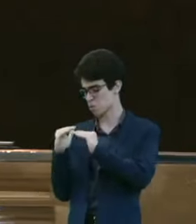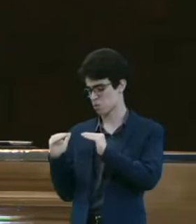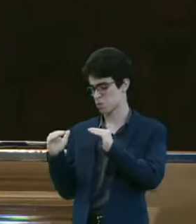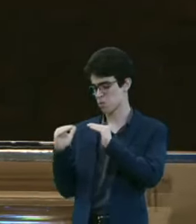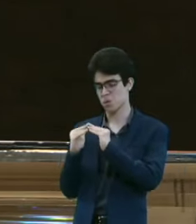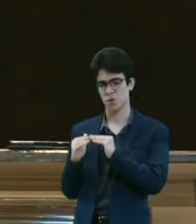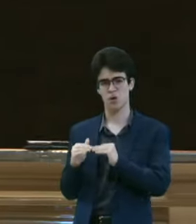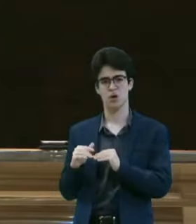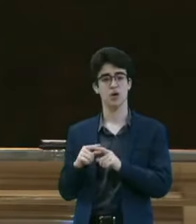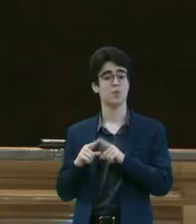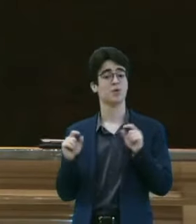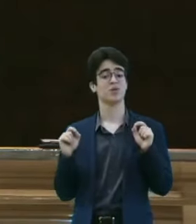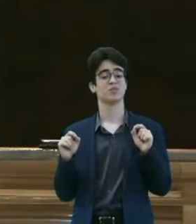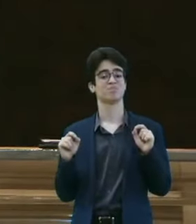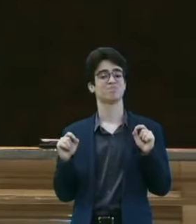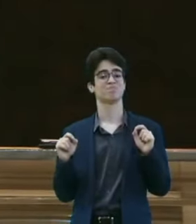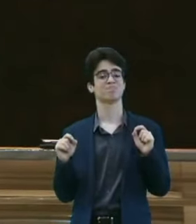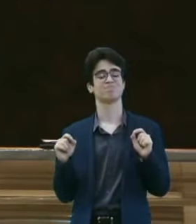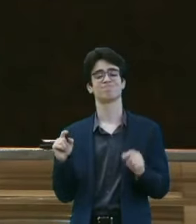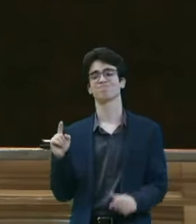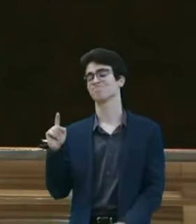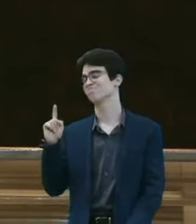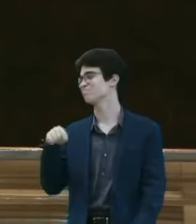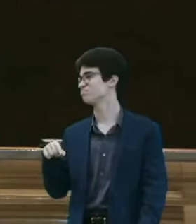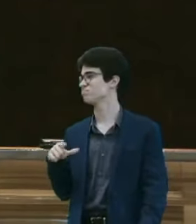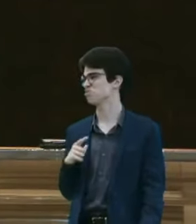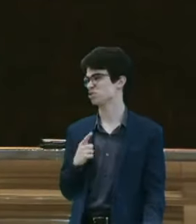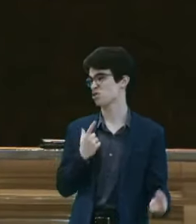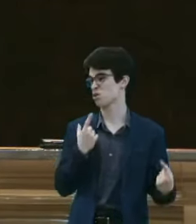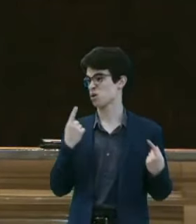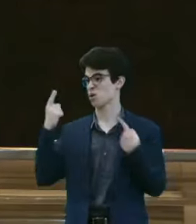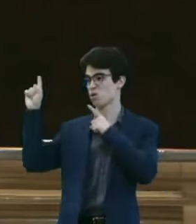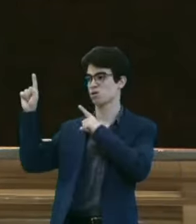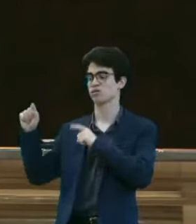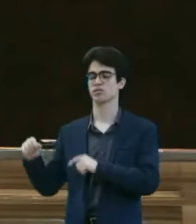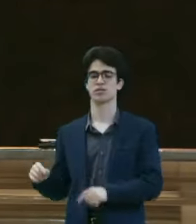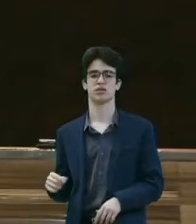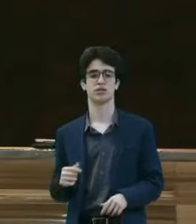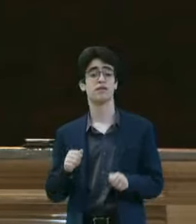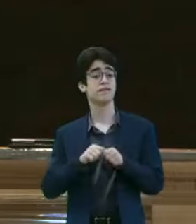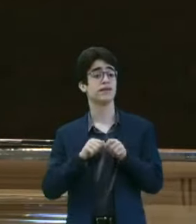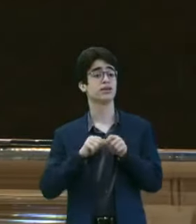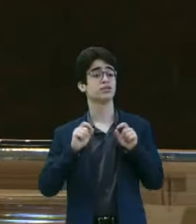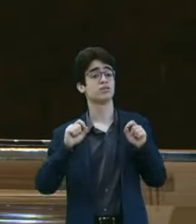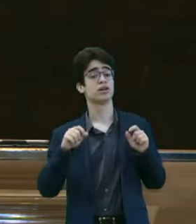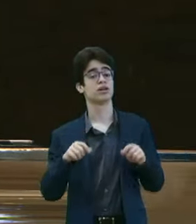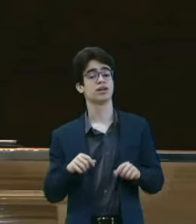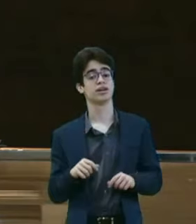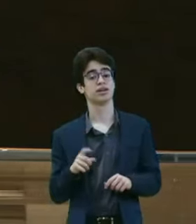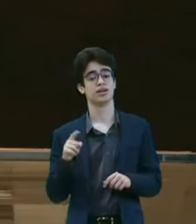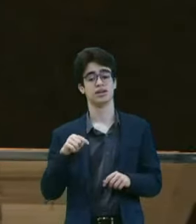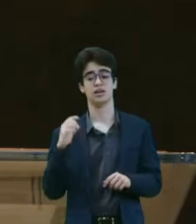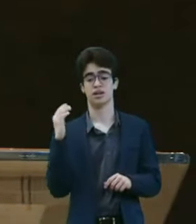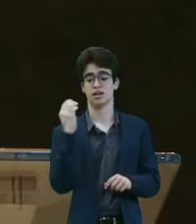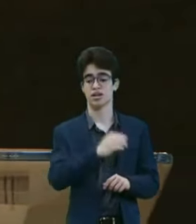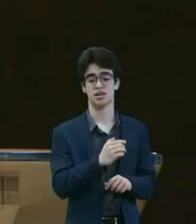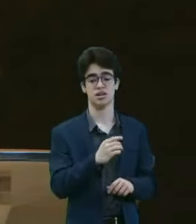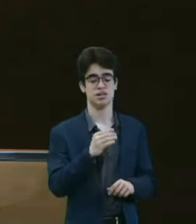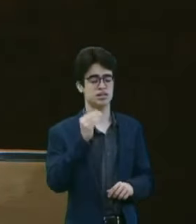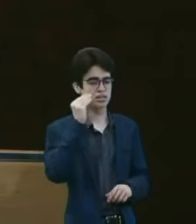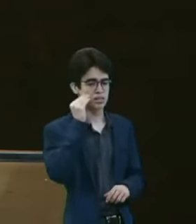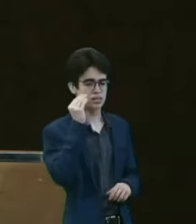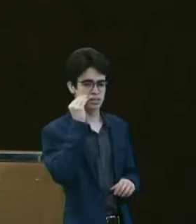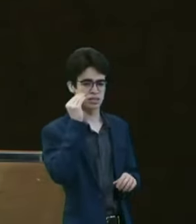castigo, ele se revolta com Deus. E sabe o que ele faz? Ele tenta construir uma